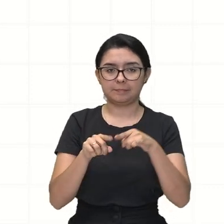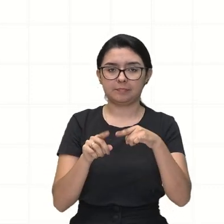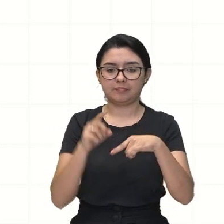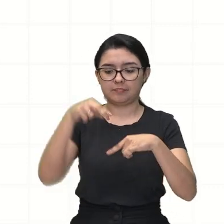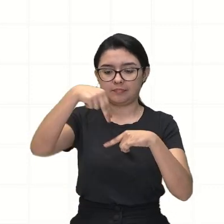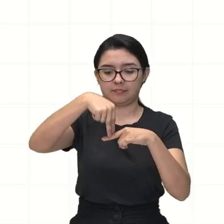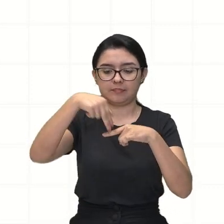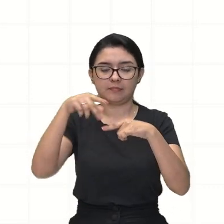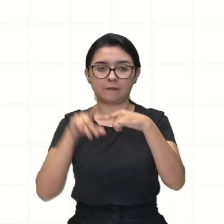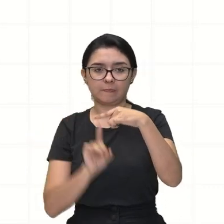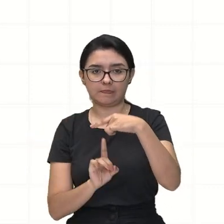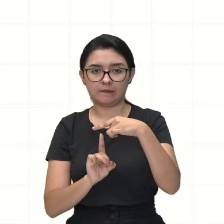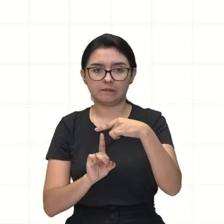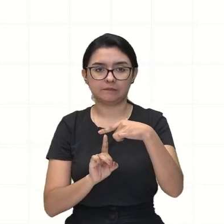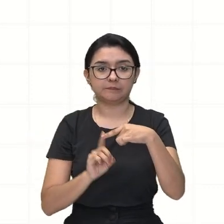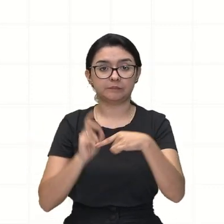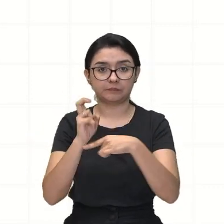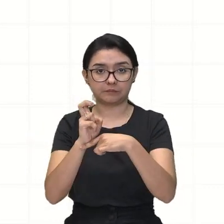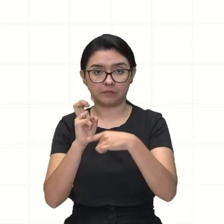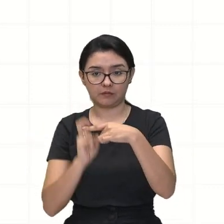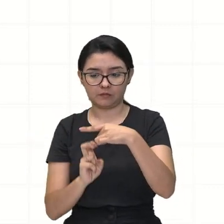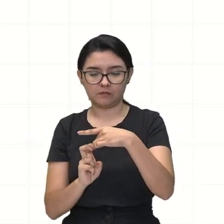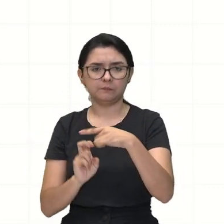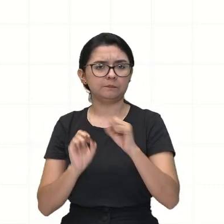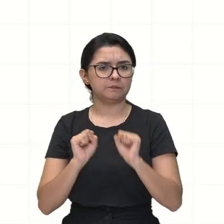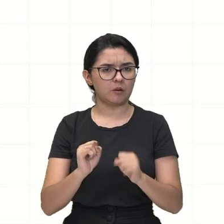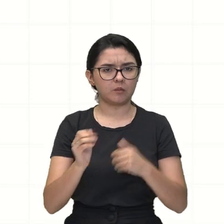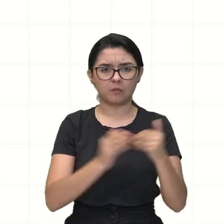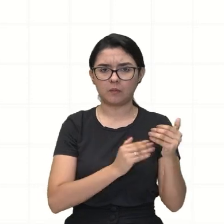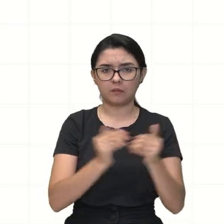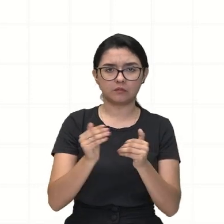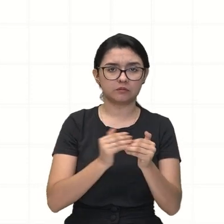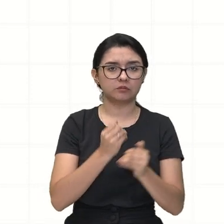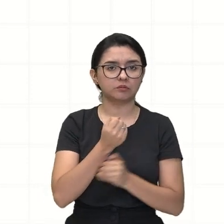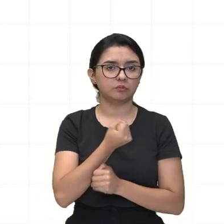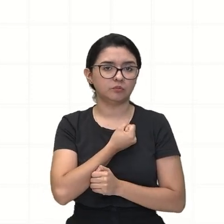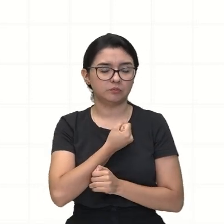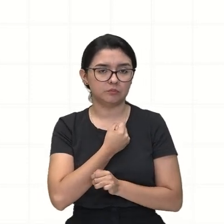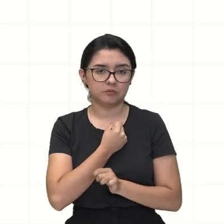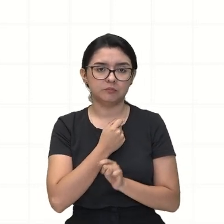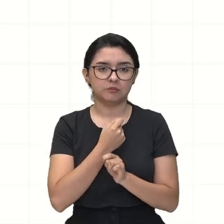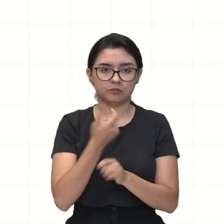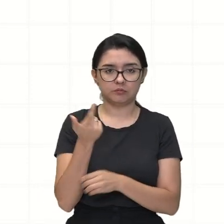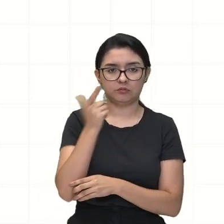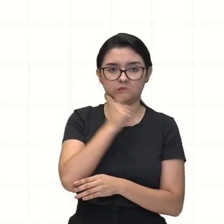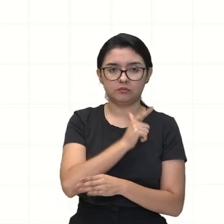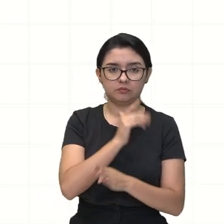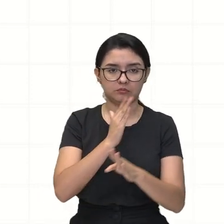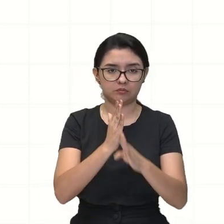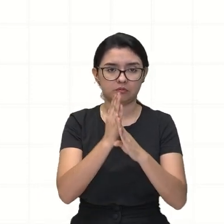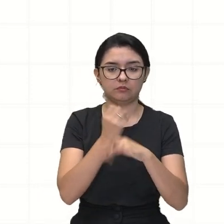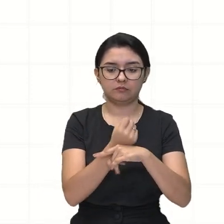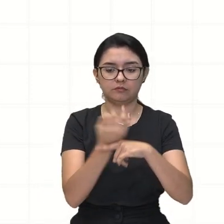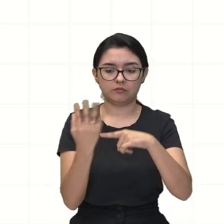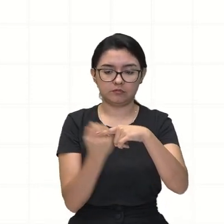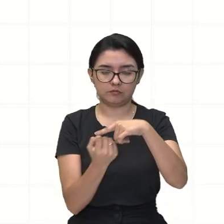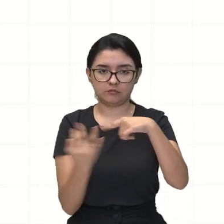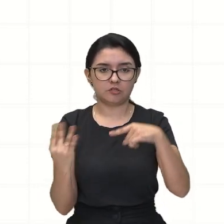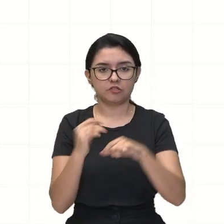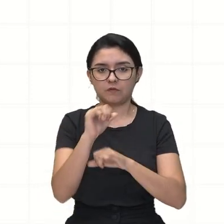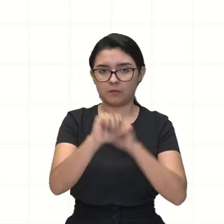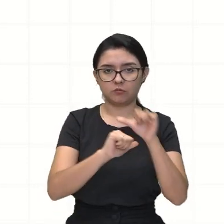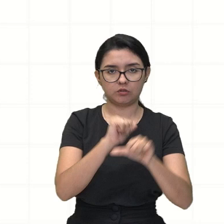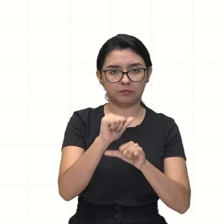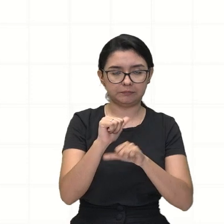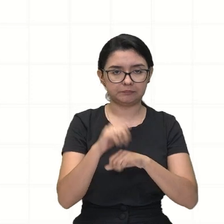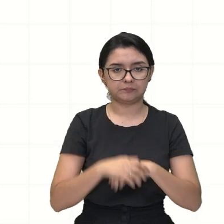5, certo? Posso ter aqui qualquer número para obter a fração equivalente. Nós não vamos alterar aqui o